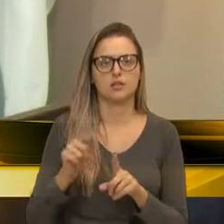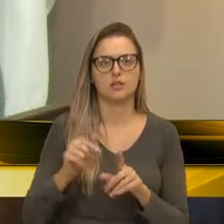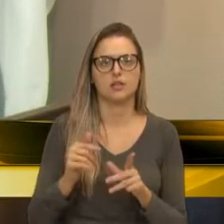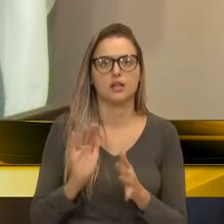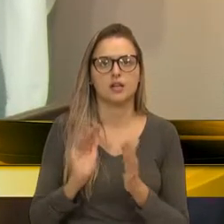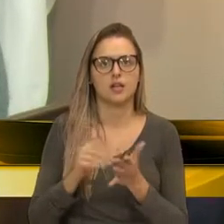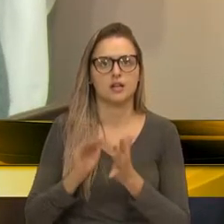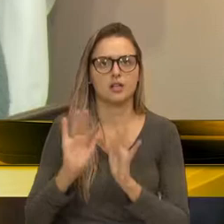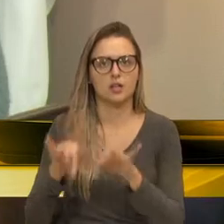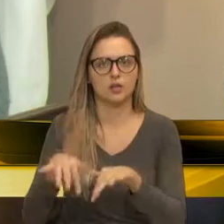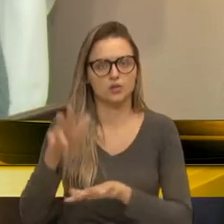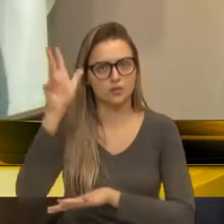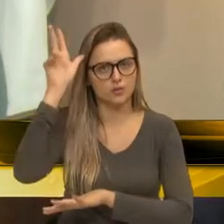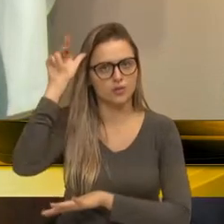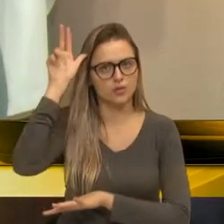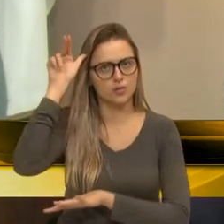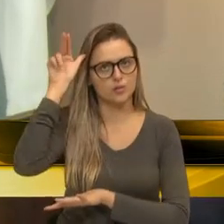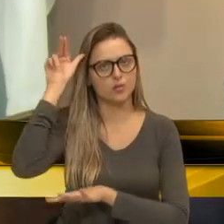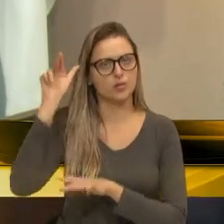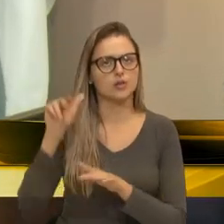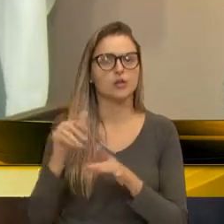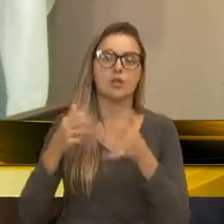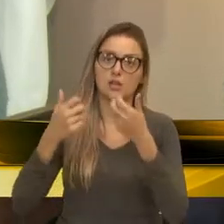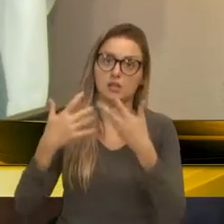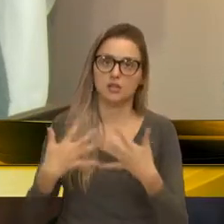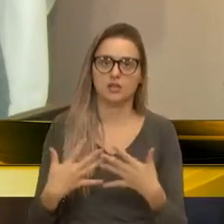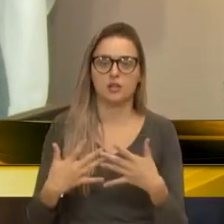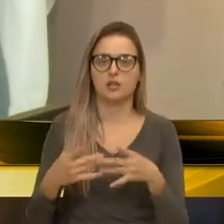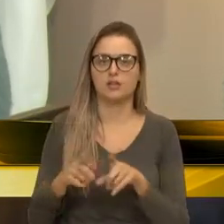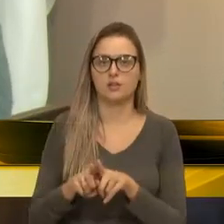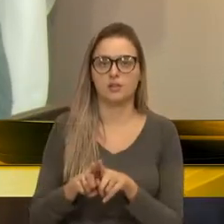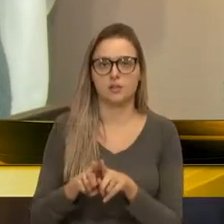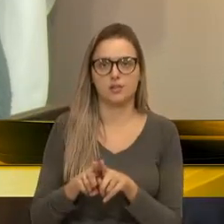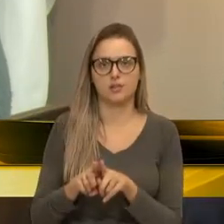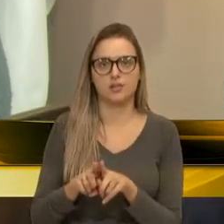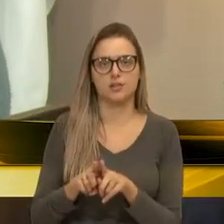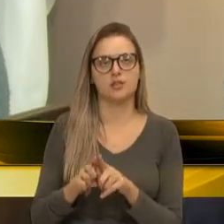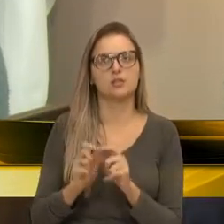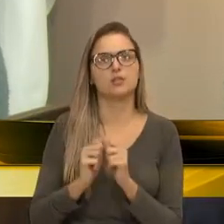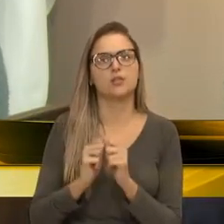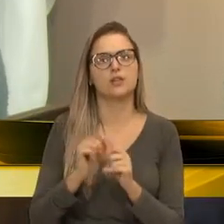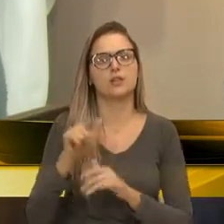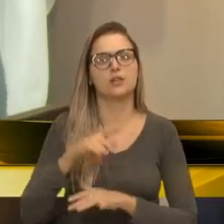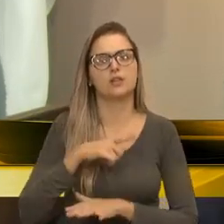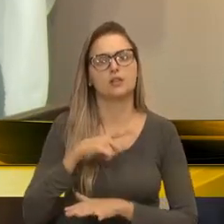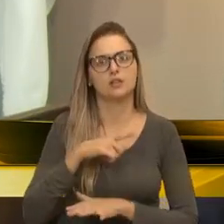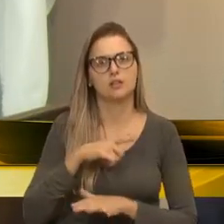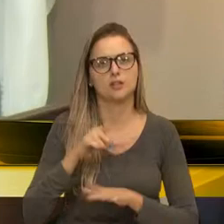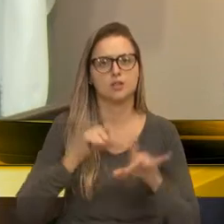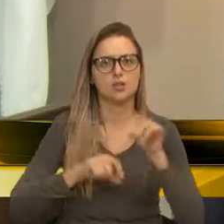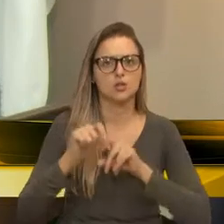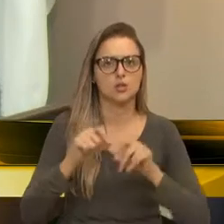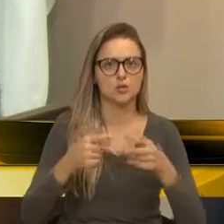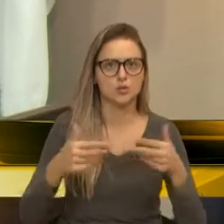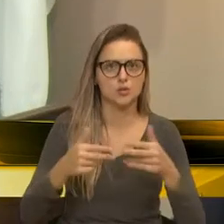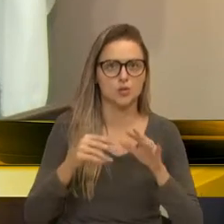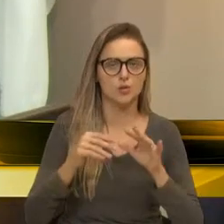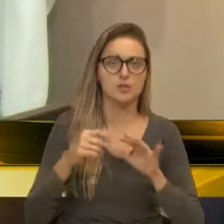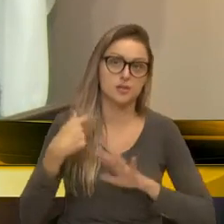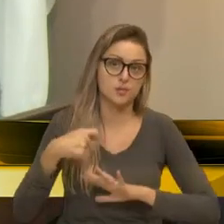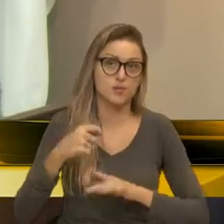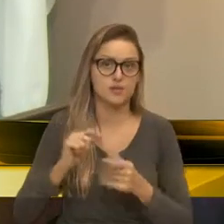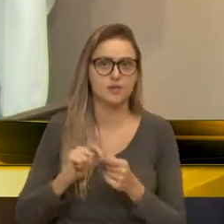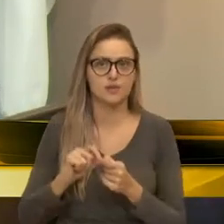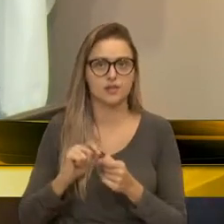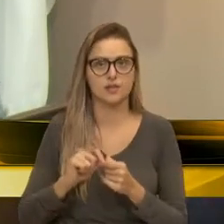abril, e justificou o porquê disso, né, que tem a chegada de recibos e coisas que ainda estão em andamento.